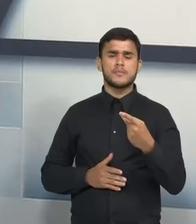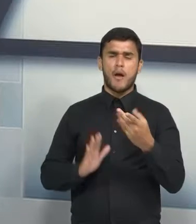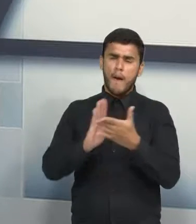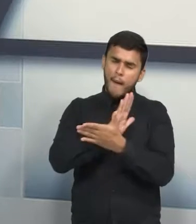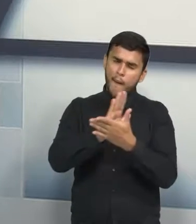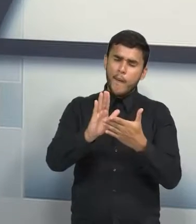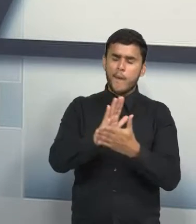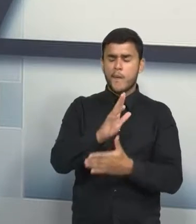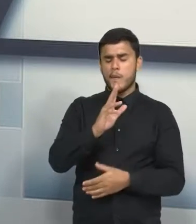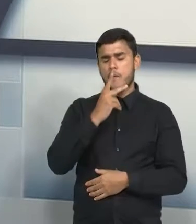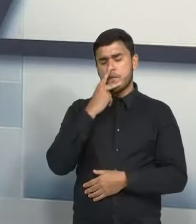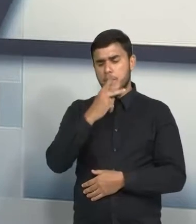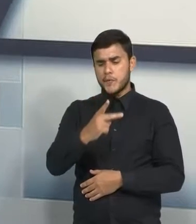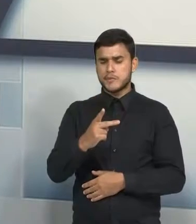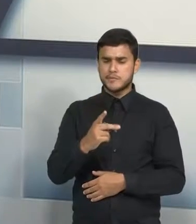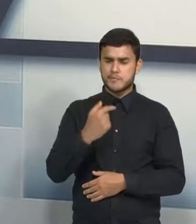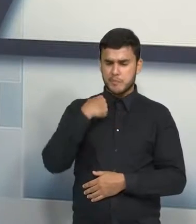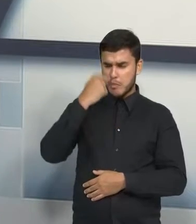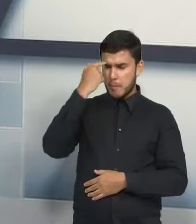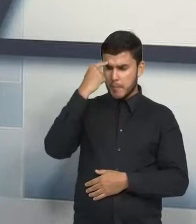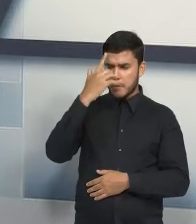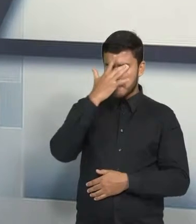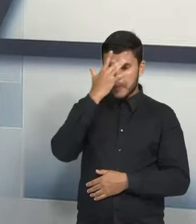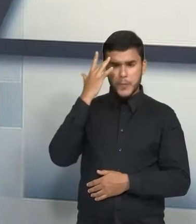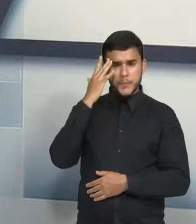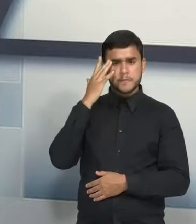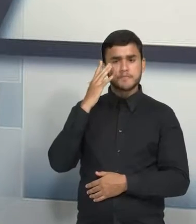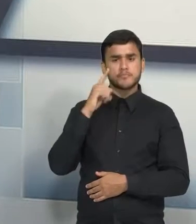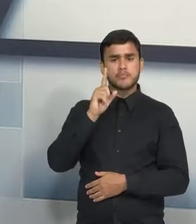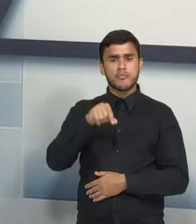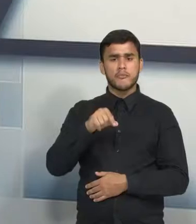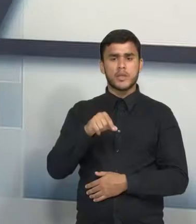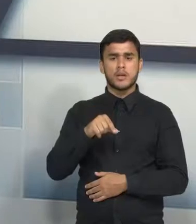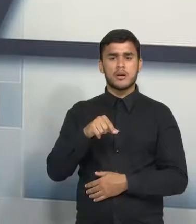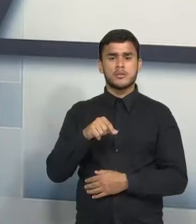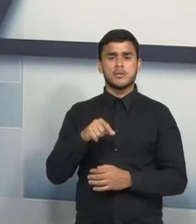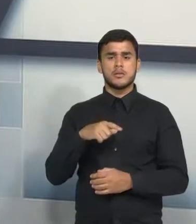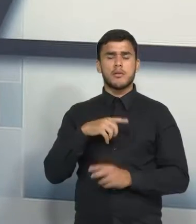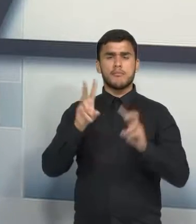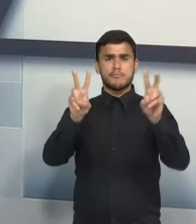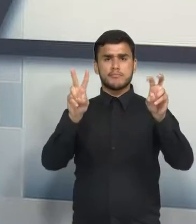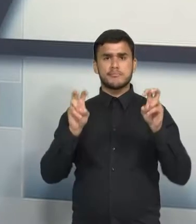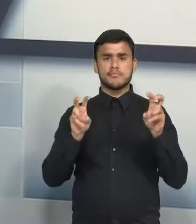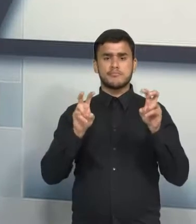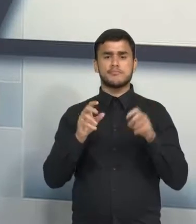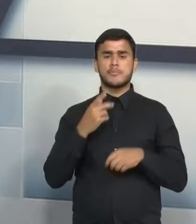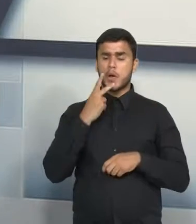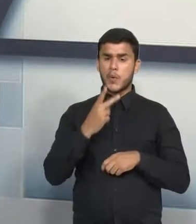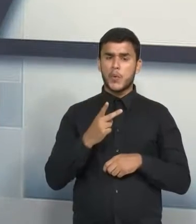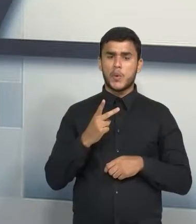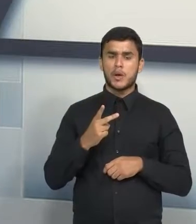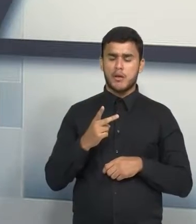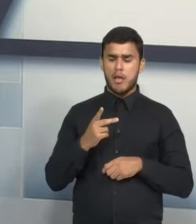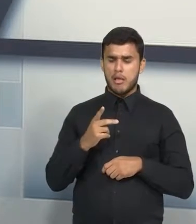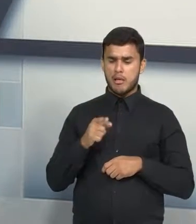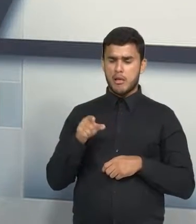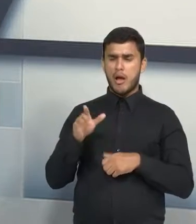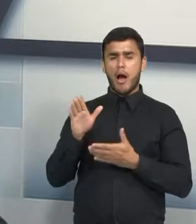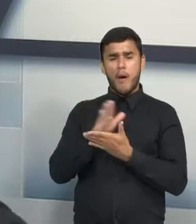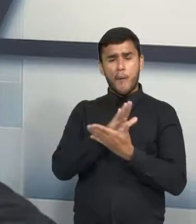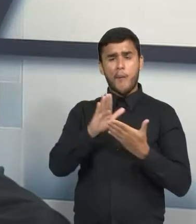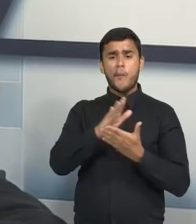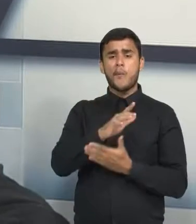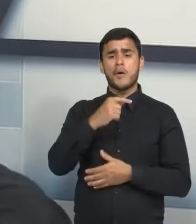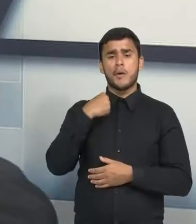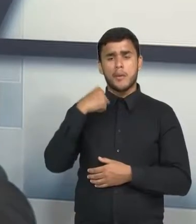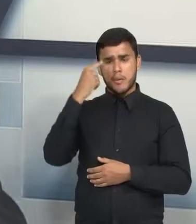estão se aproveitando. Com aproveitamento besta. Se aproveitando do caos da segurança no Brasil, que